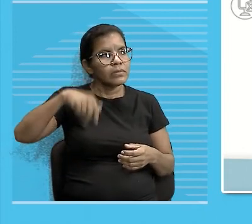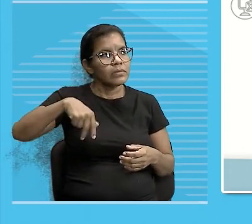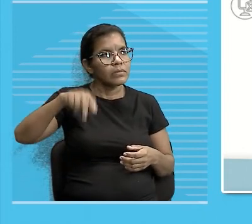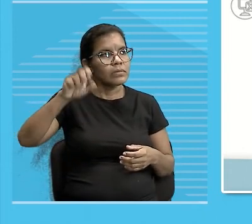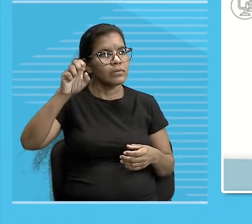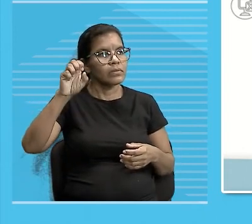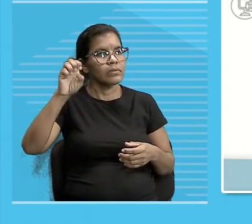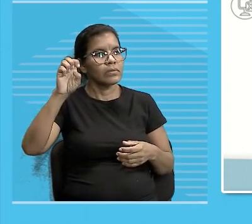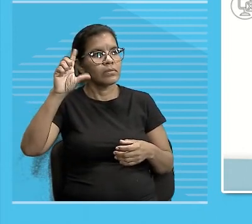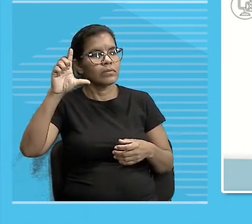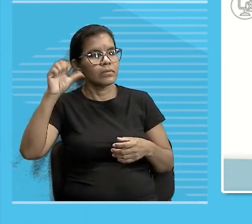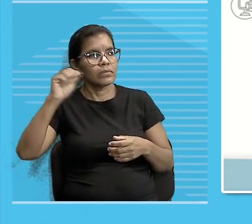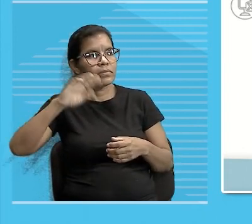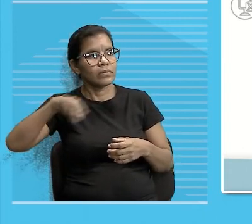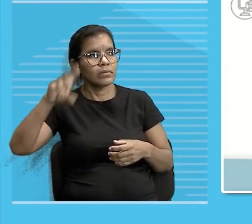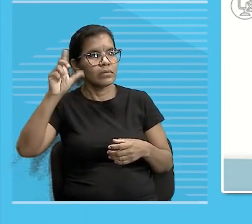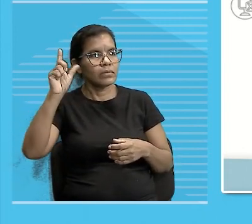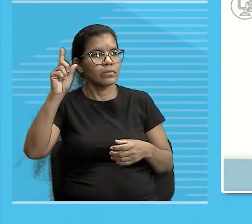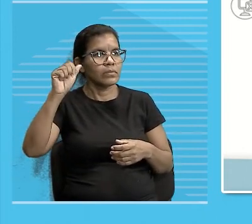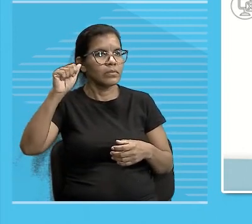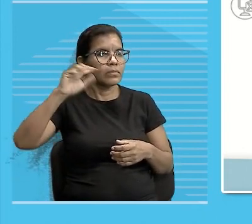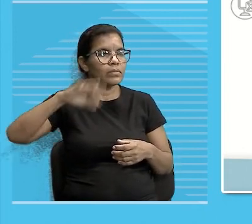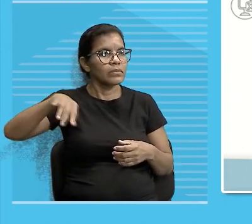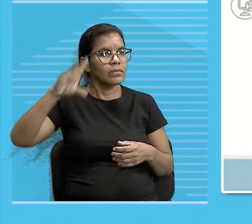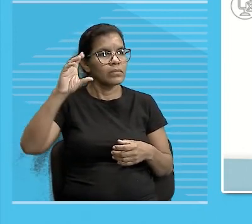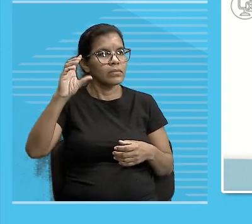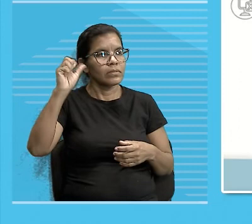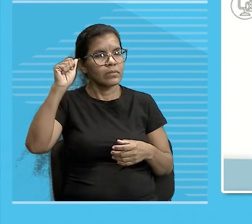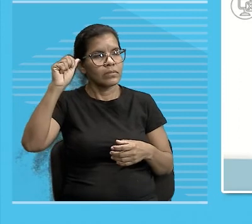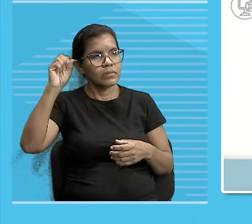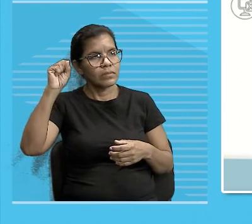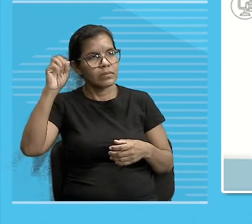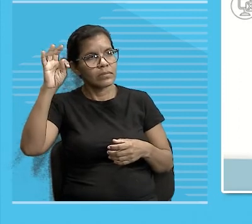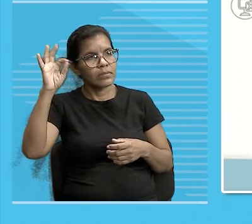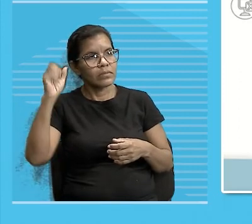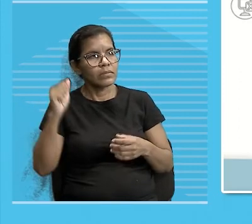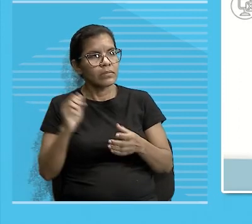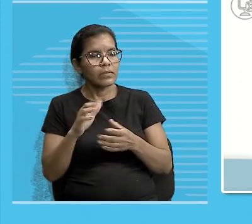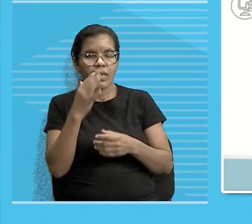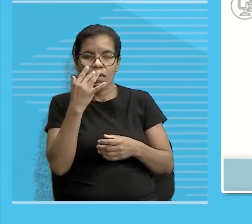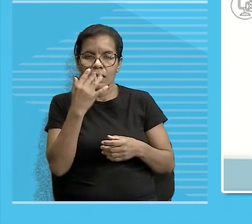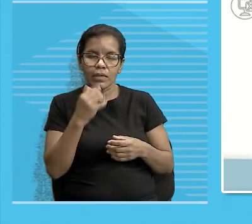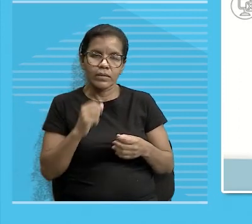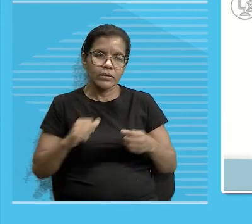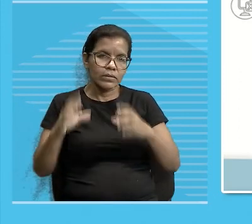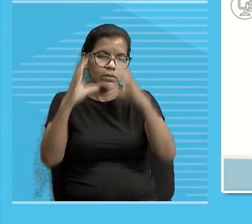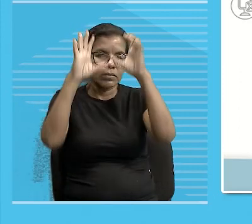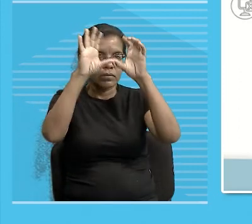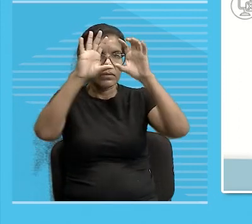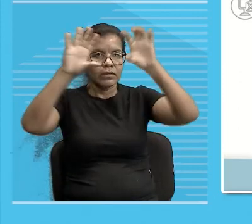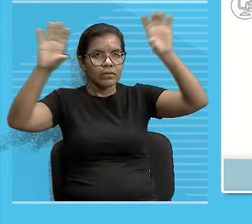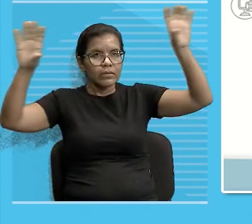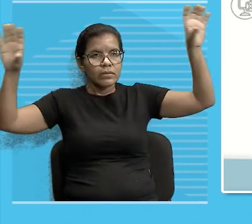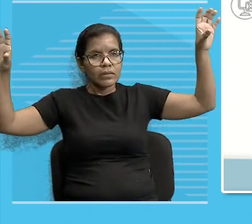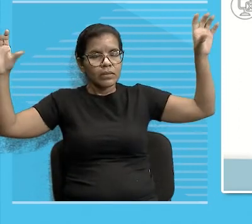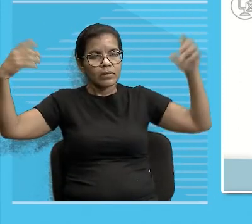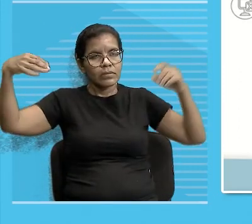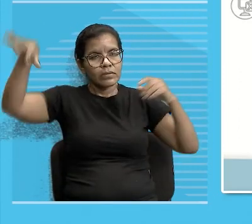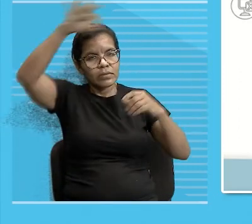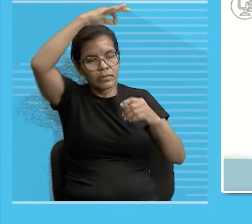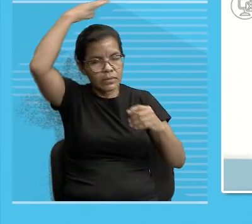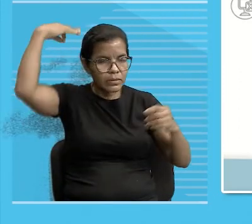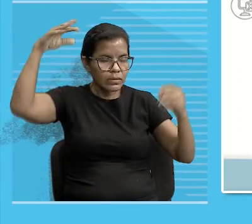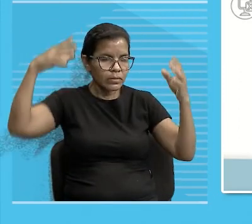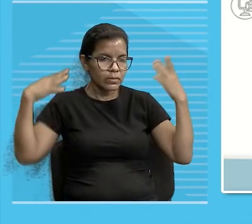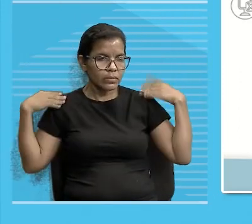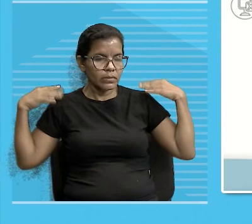cores e a mesma proposta daquele céu abarrotado de santos e anjos. Então, Manuel da Costa